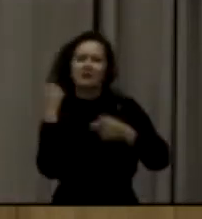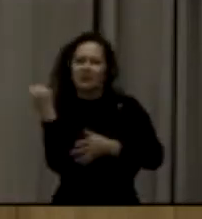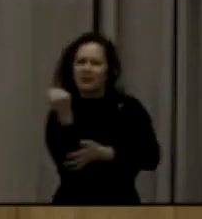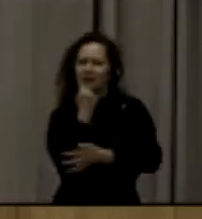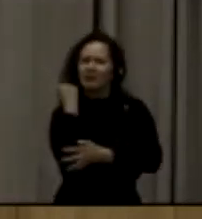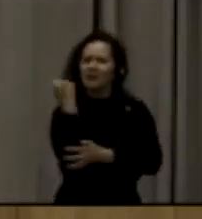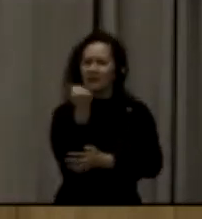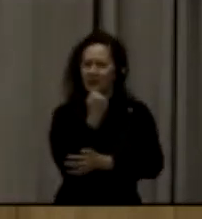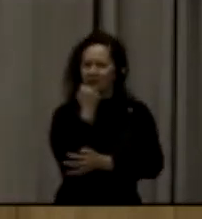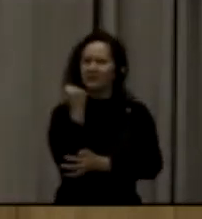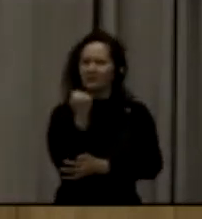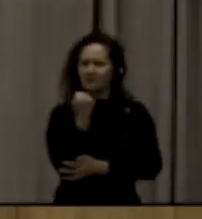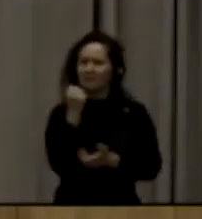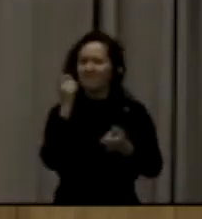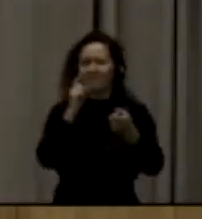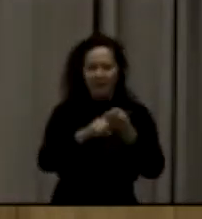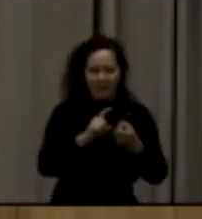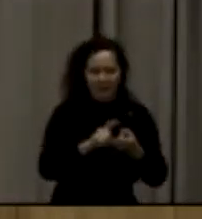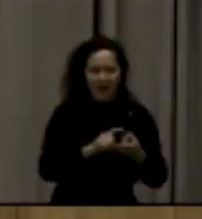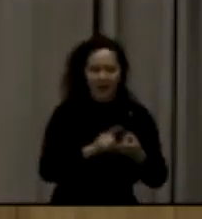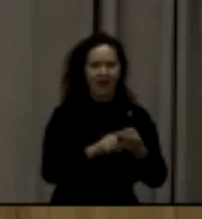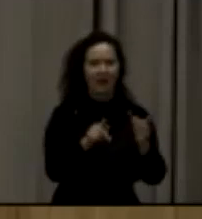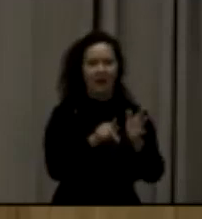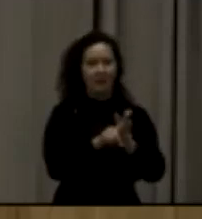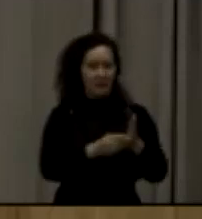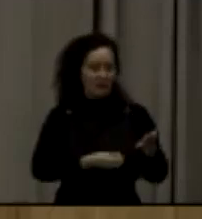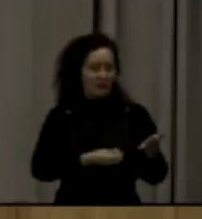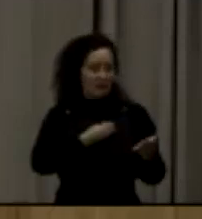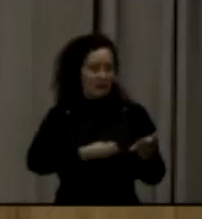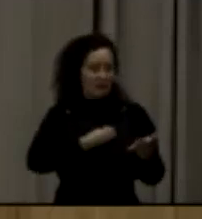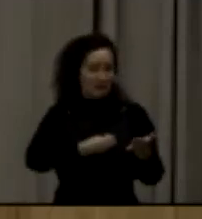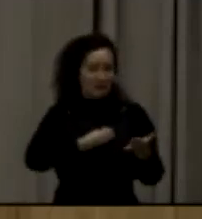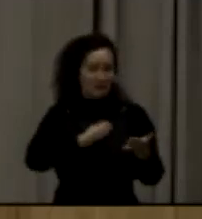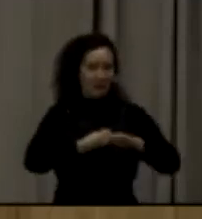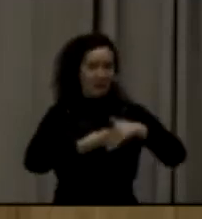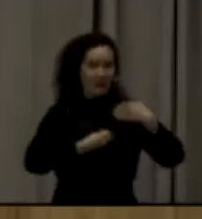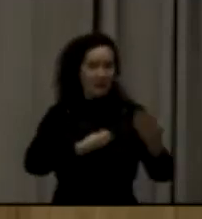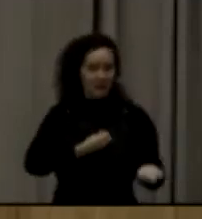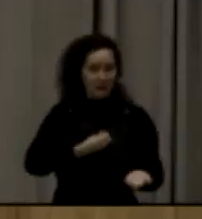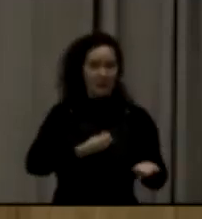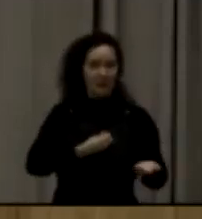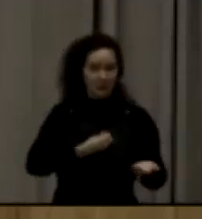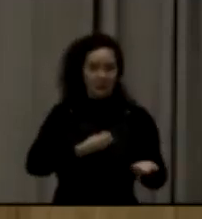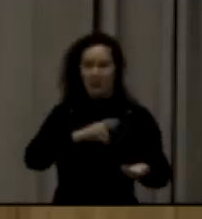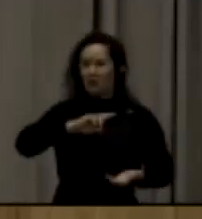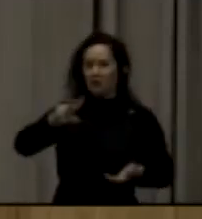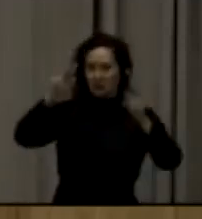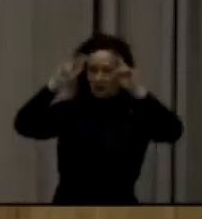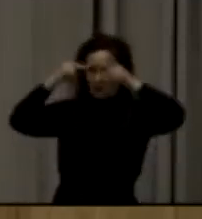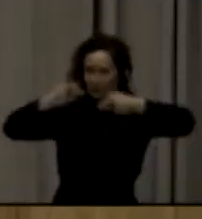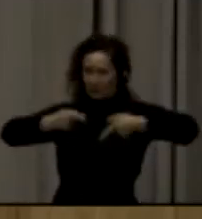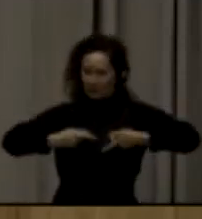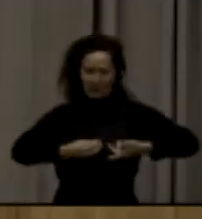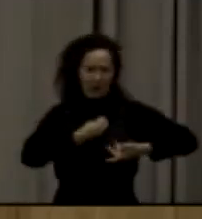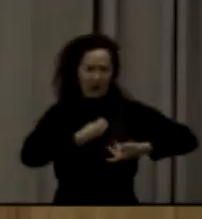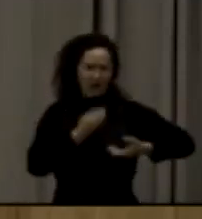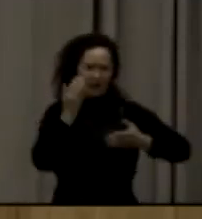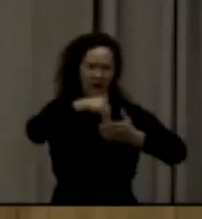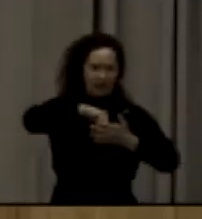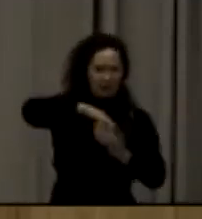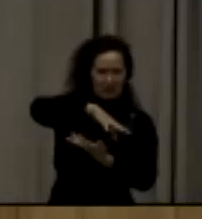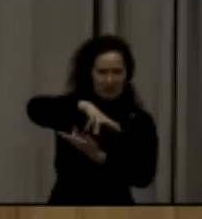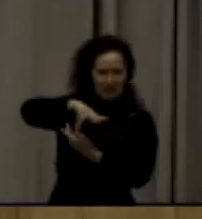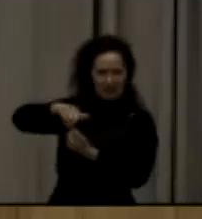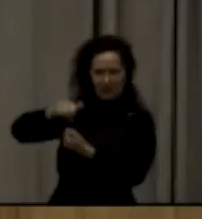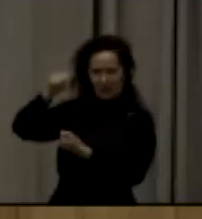grave, com ameaças à própria sobrevivência não só da espécie humana, da vida na Terra,